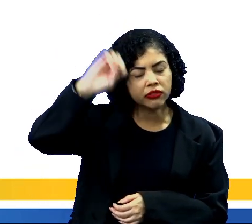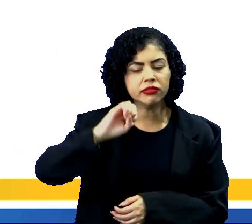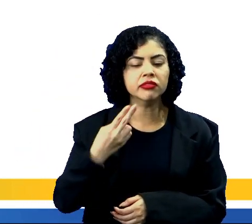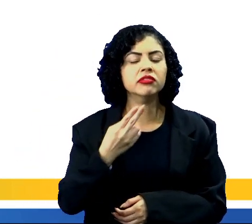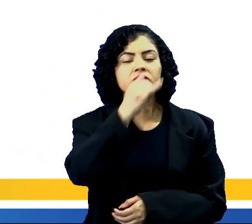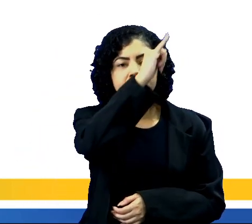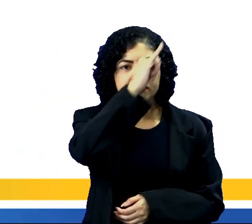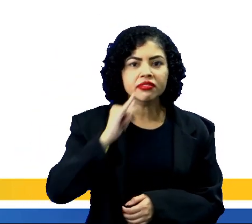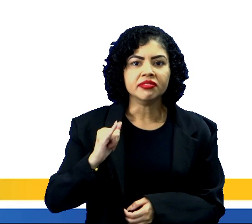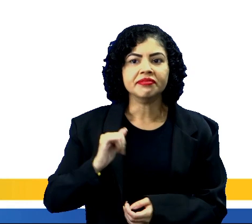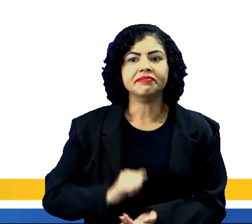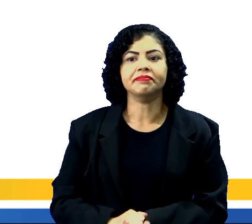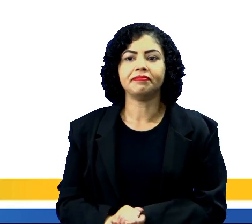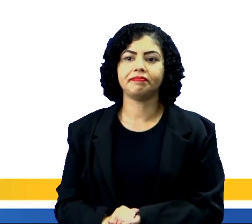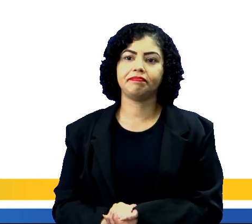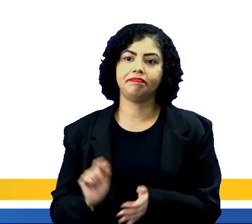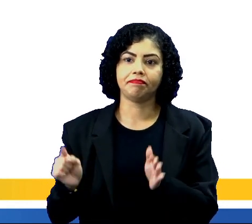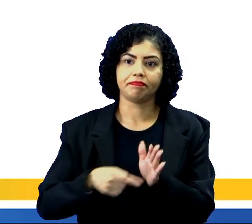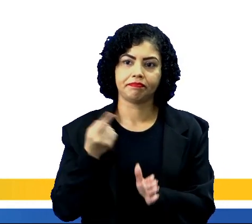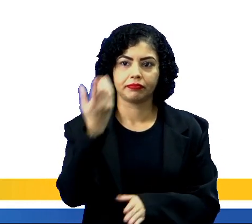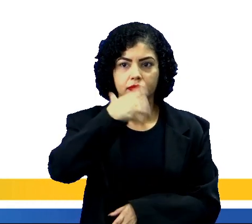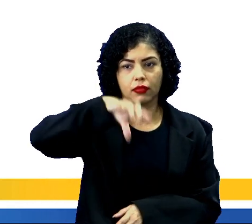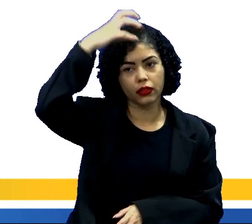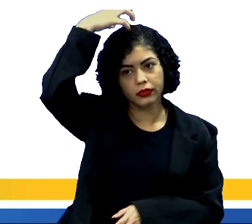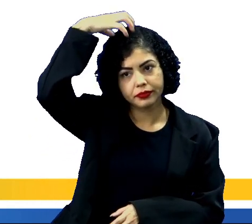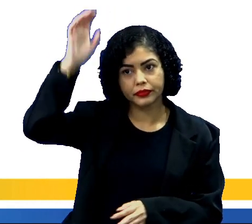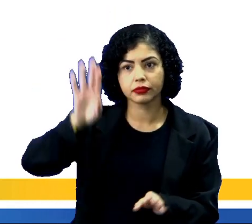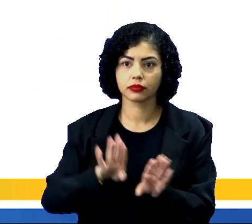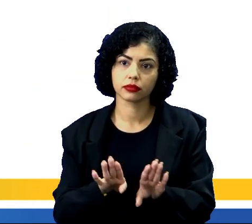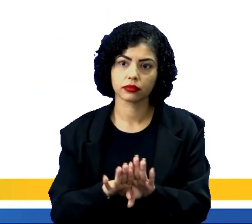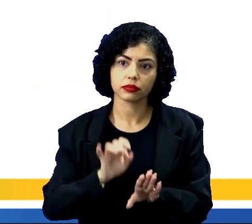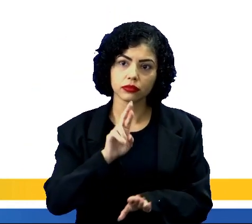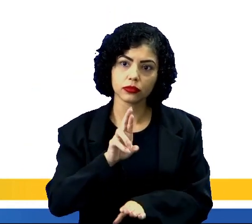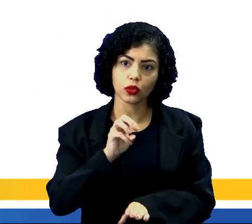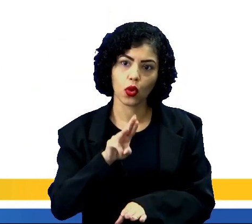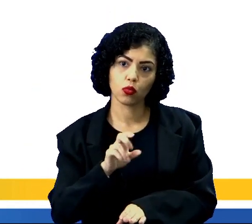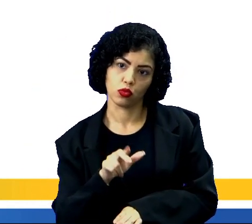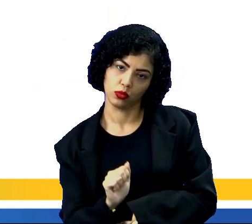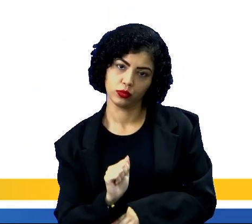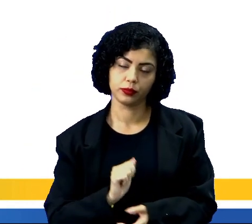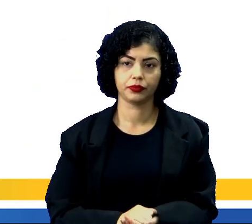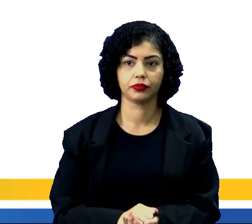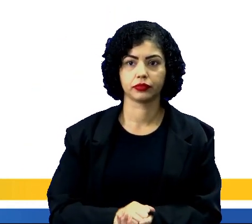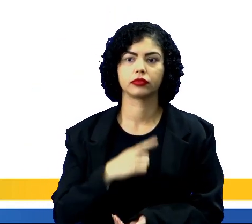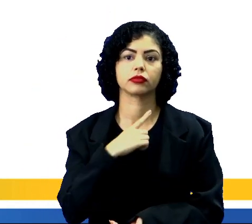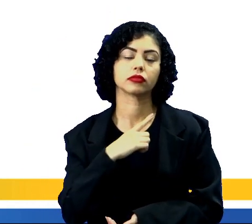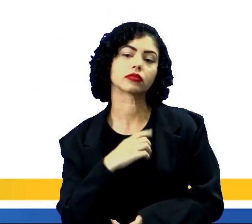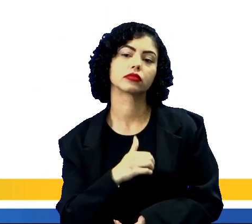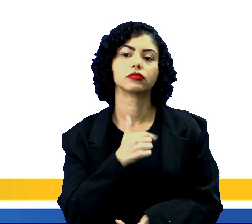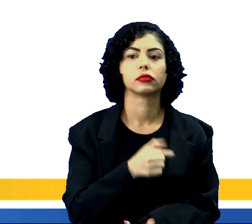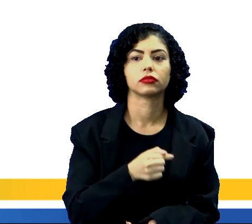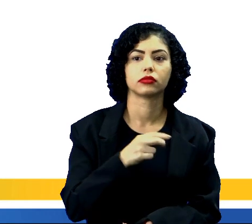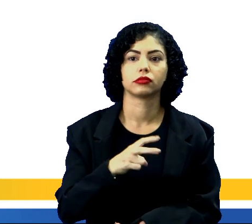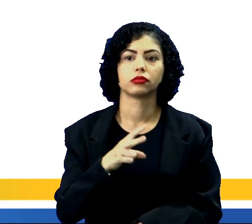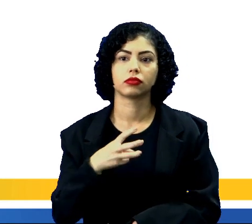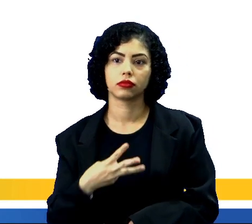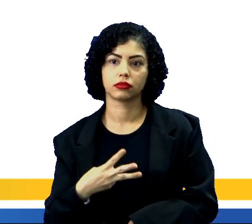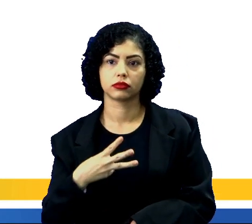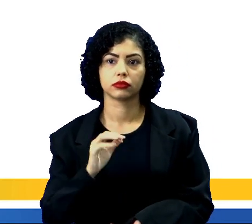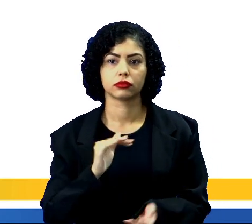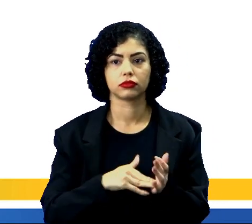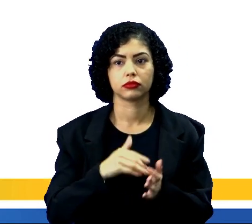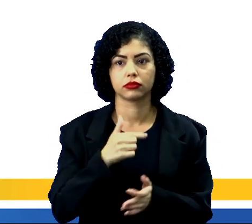tá bom? O primeiro rei de Roma teria sido então Rômulo, que teria governado aí de